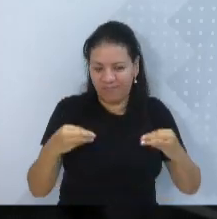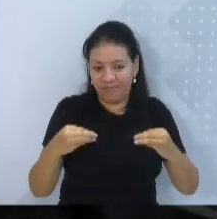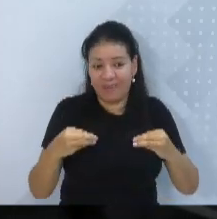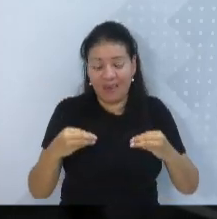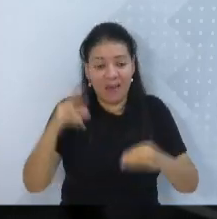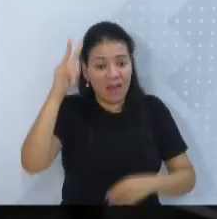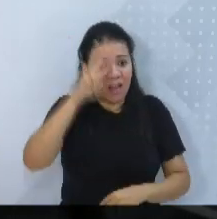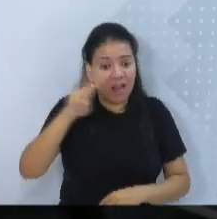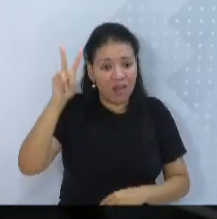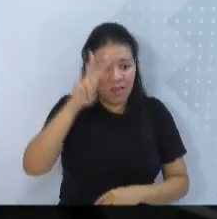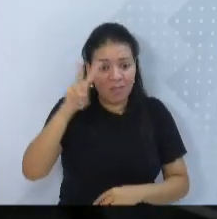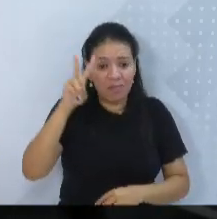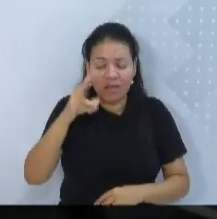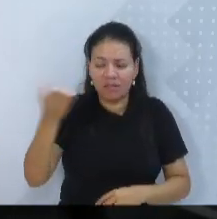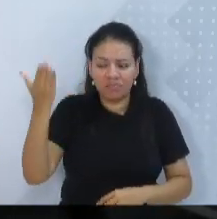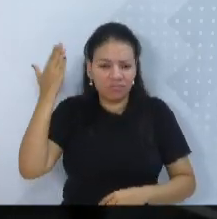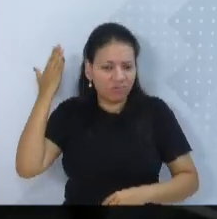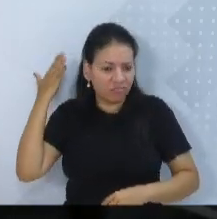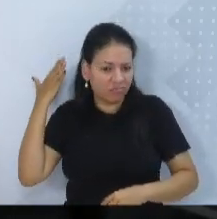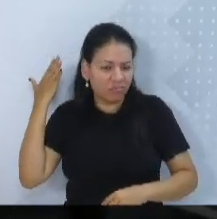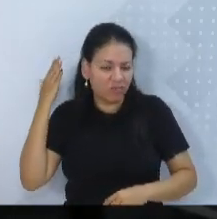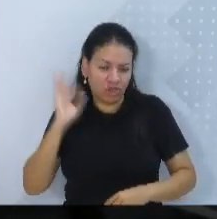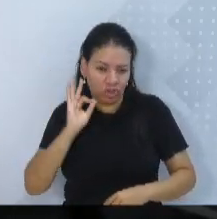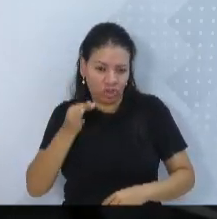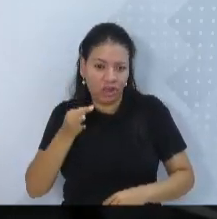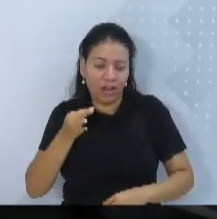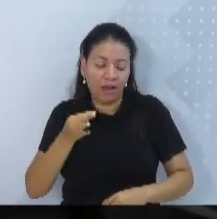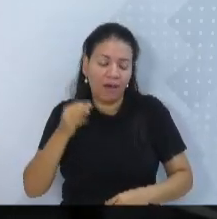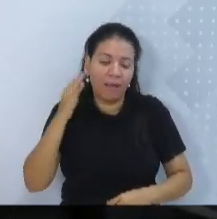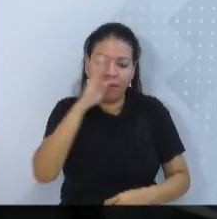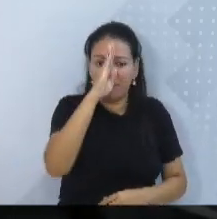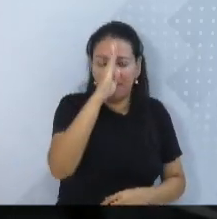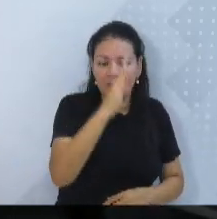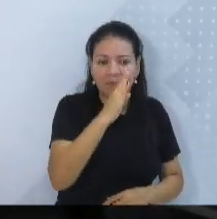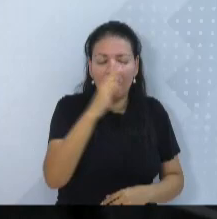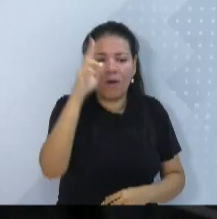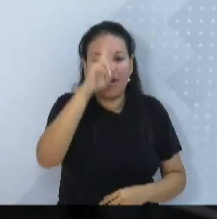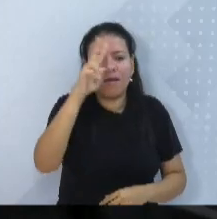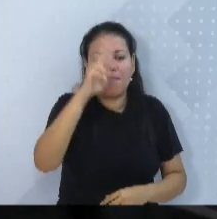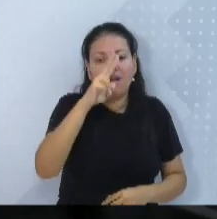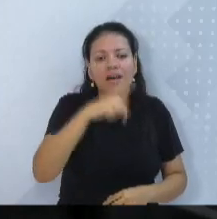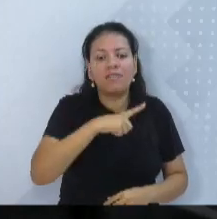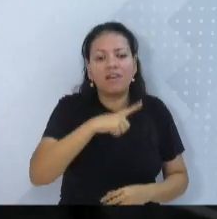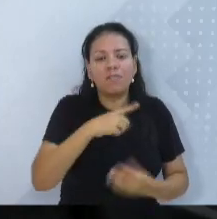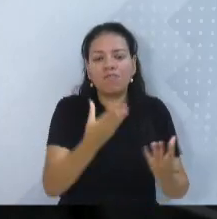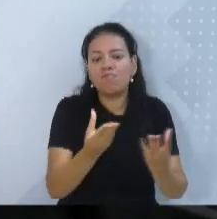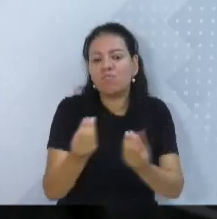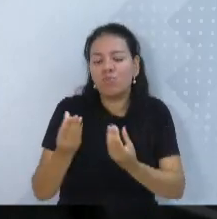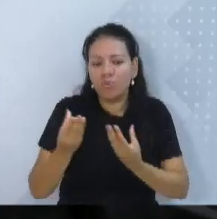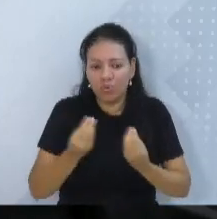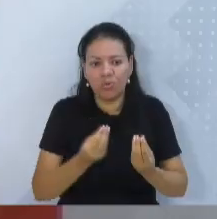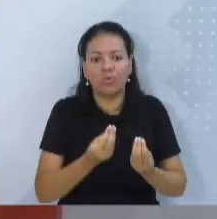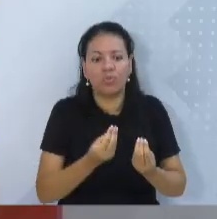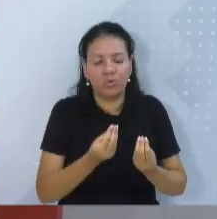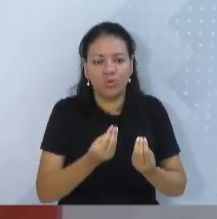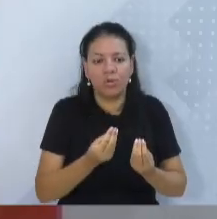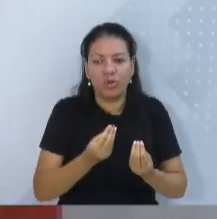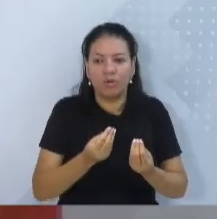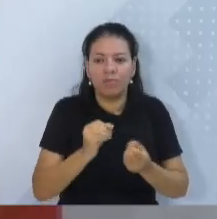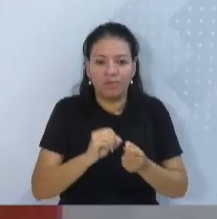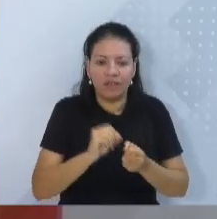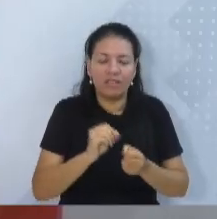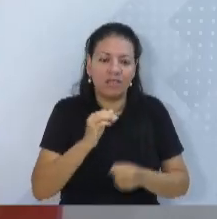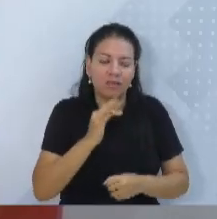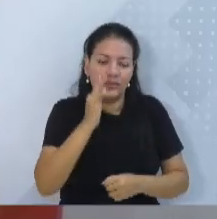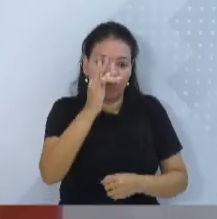disse para lembrar tudo que você já fez mas principalmente para te lembrar que você tem muito muito ainda por fazer porque